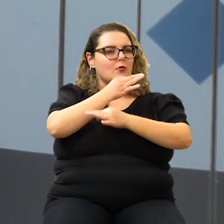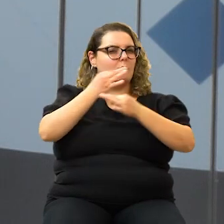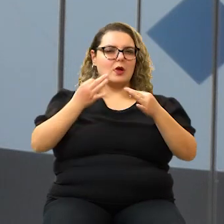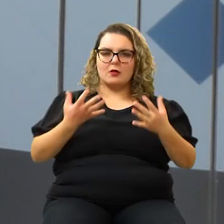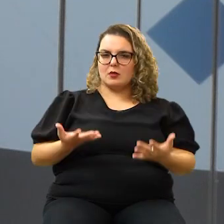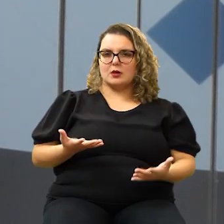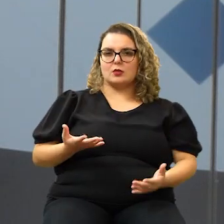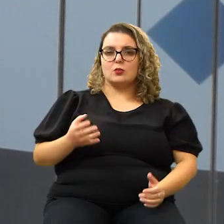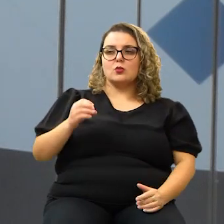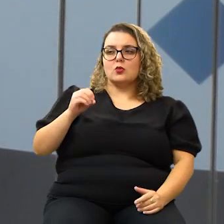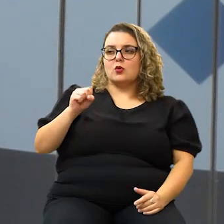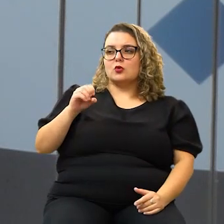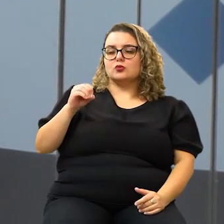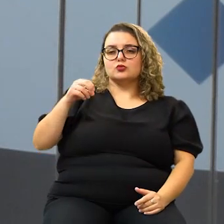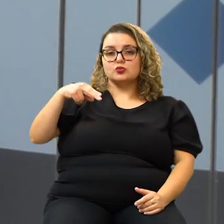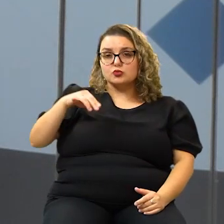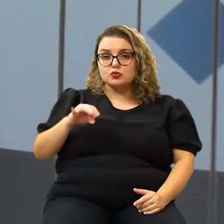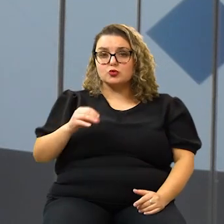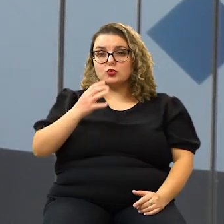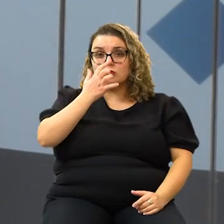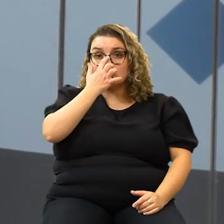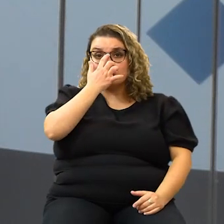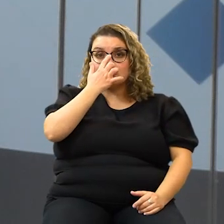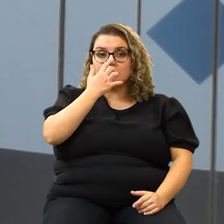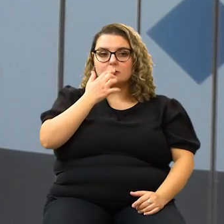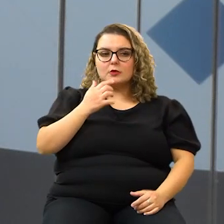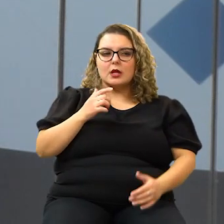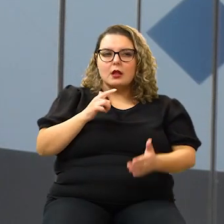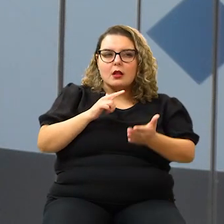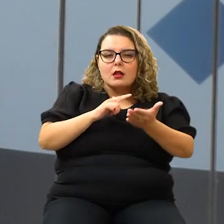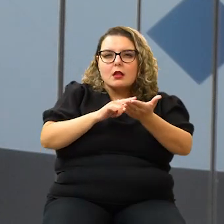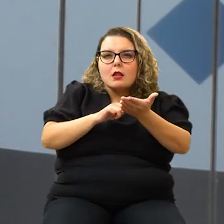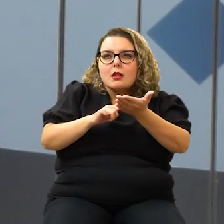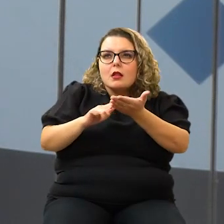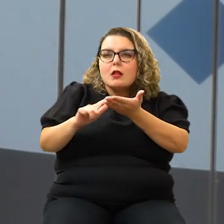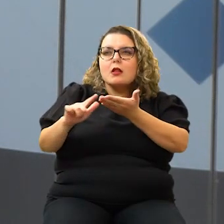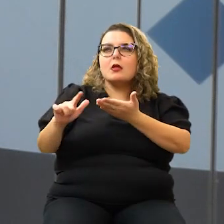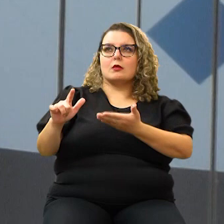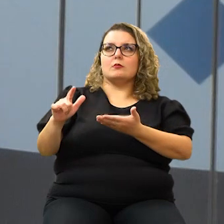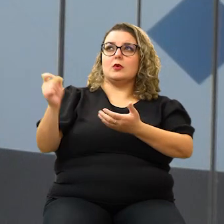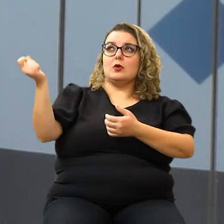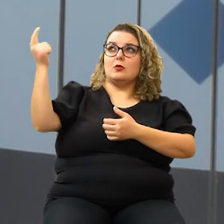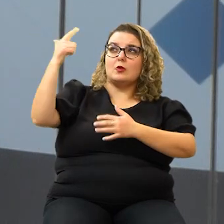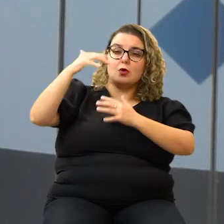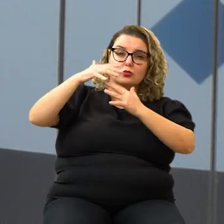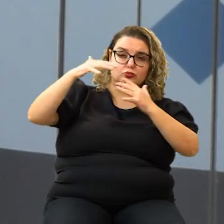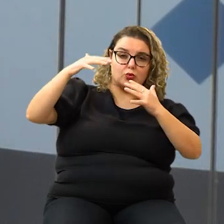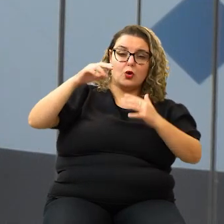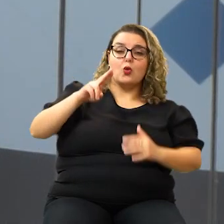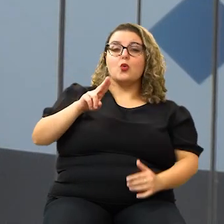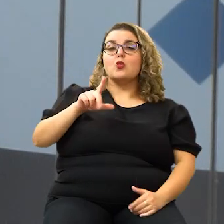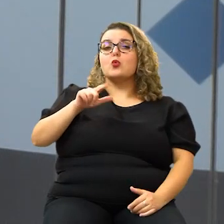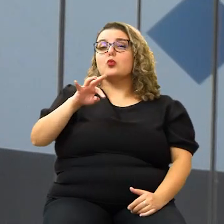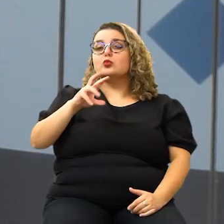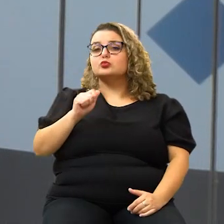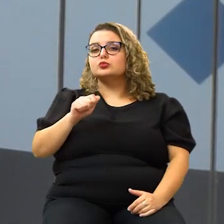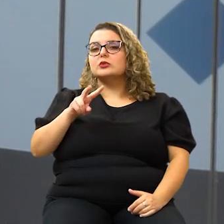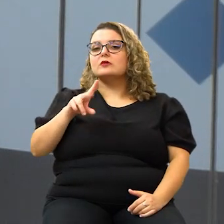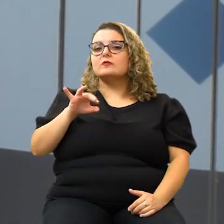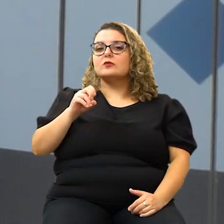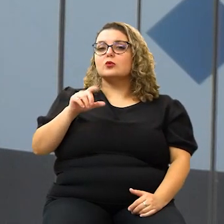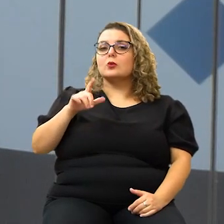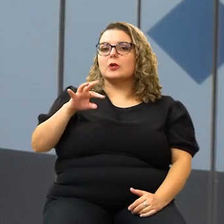Então, o ozônio, ele filtra a radiação ultravioleta, que é aquela que